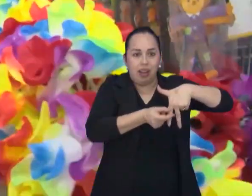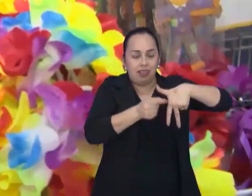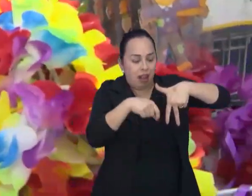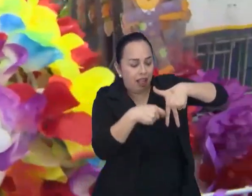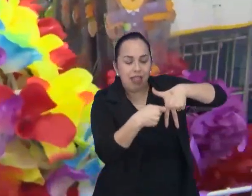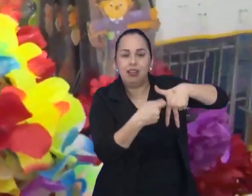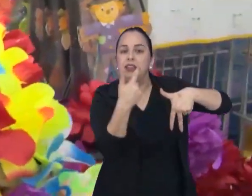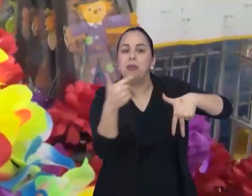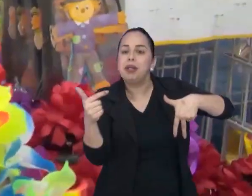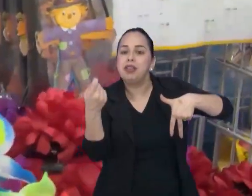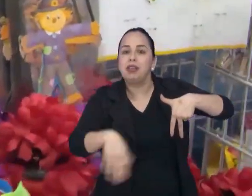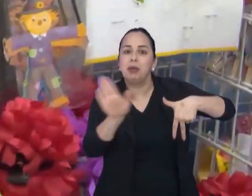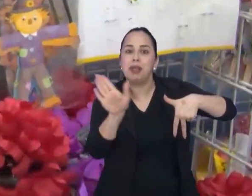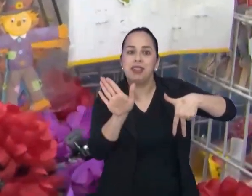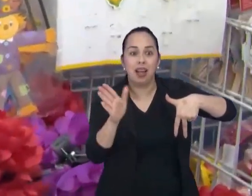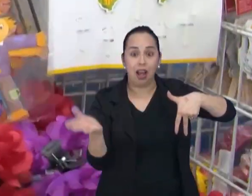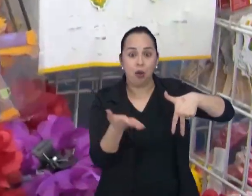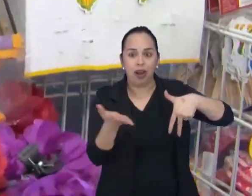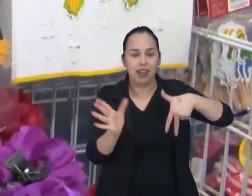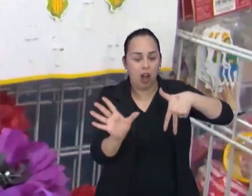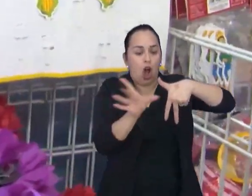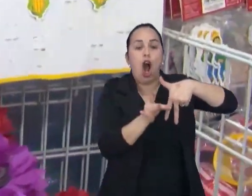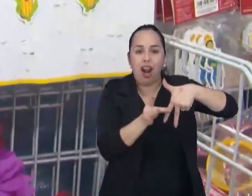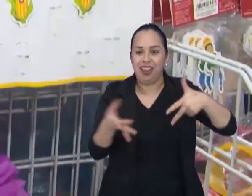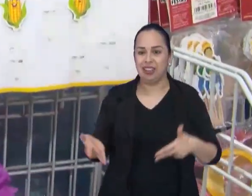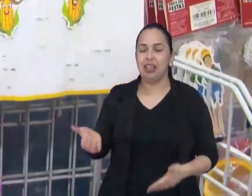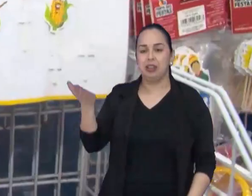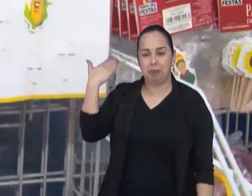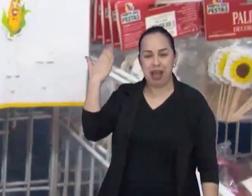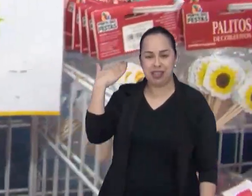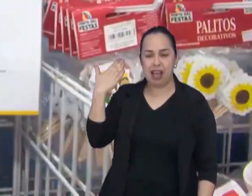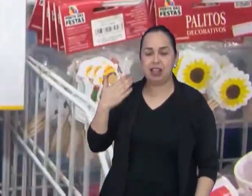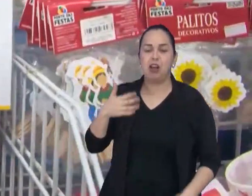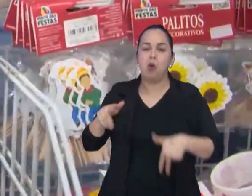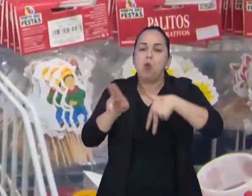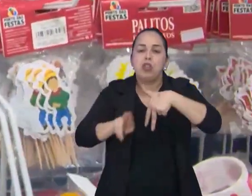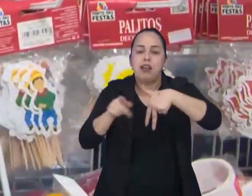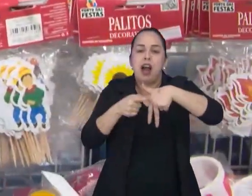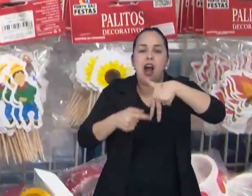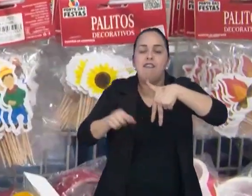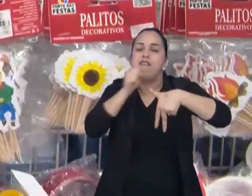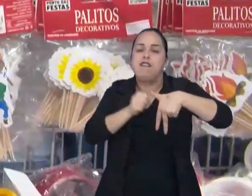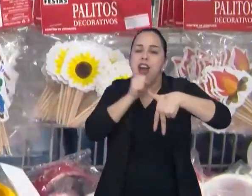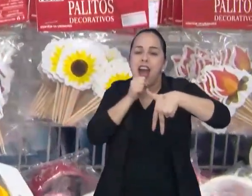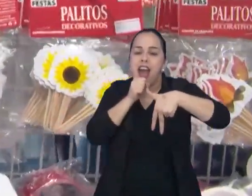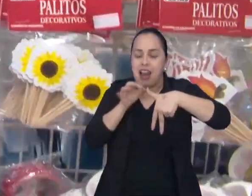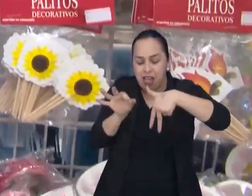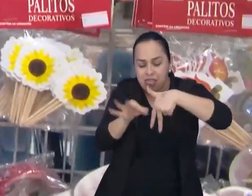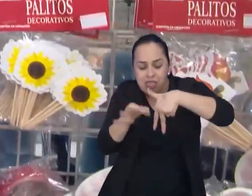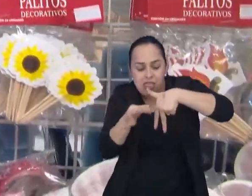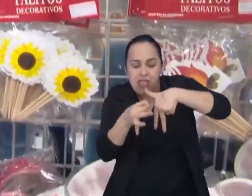uma calça junina ali, então. Exatamente. Antigamente o pessoal aproveitava aquelas calças velhas, né? Já aproveitava os remendos, já fazia